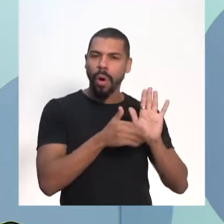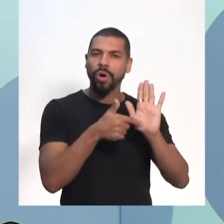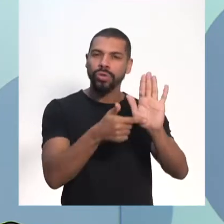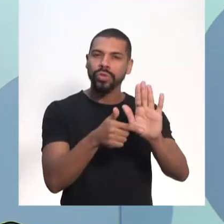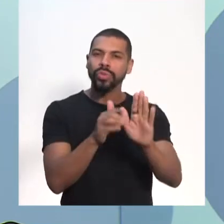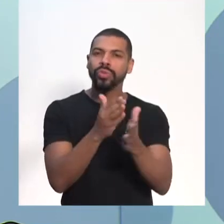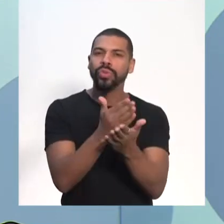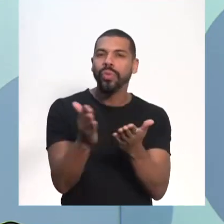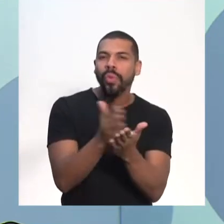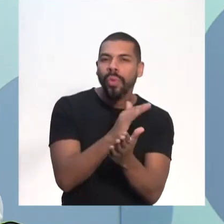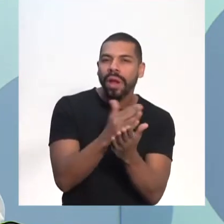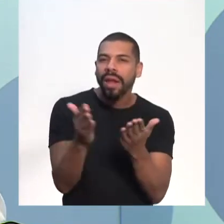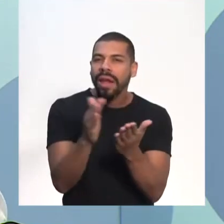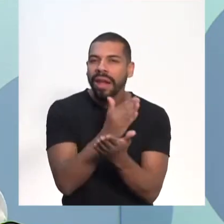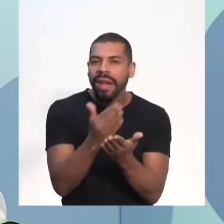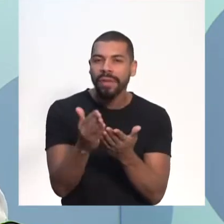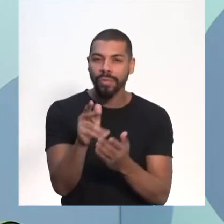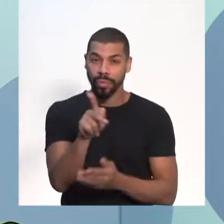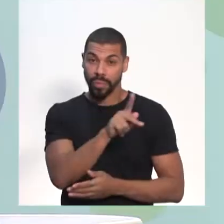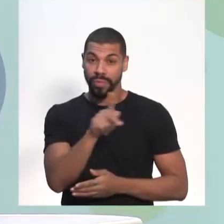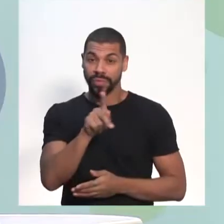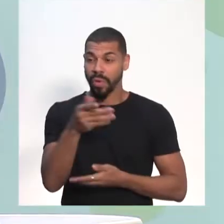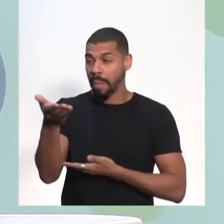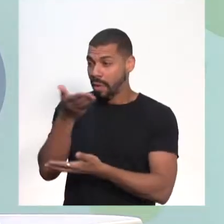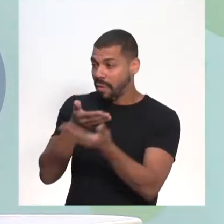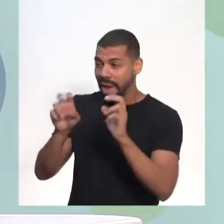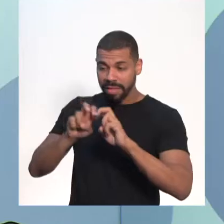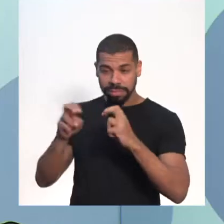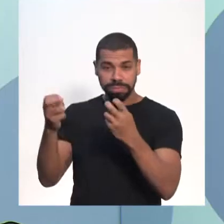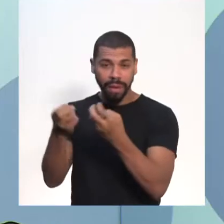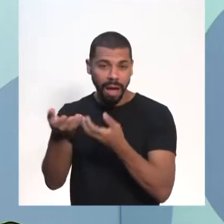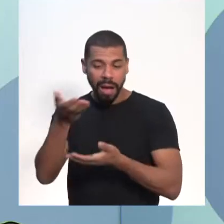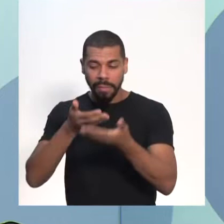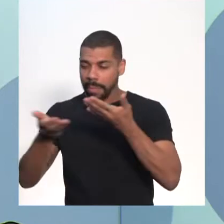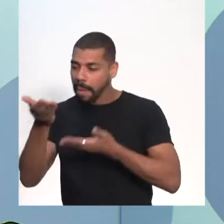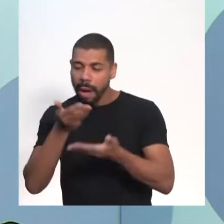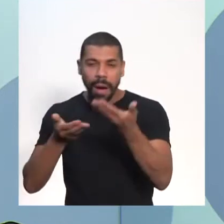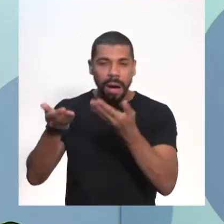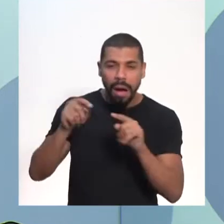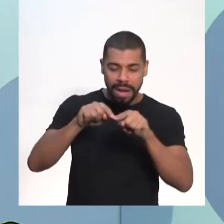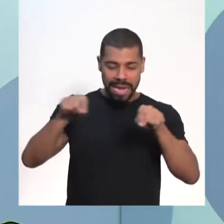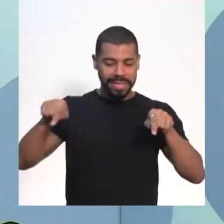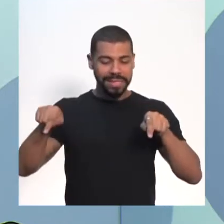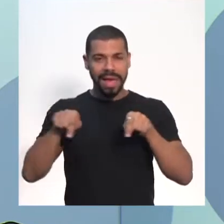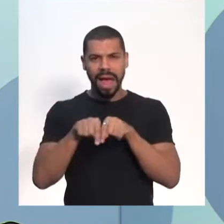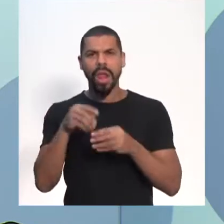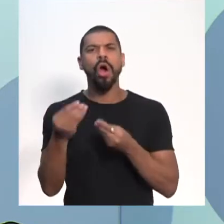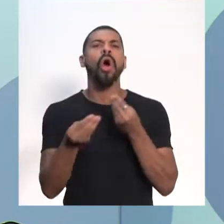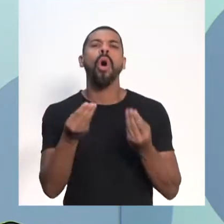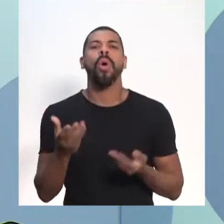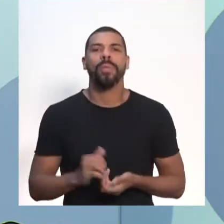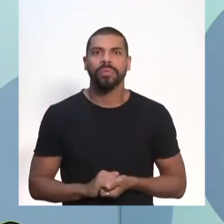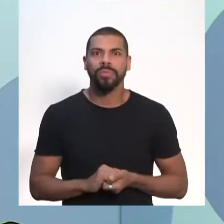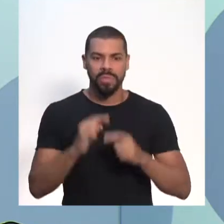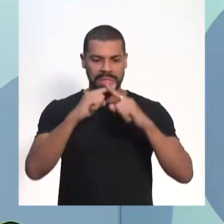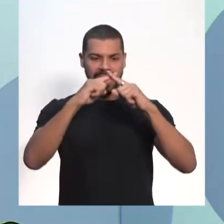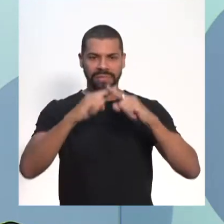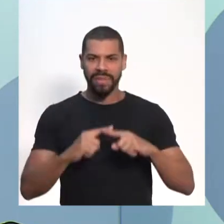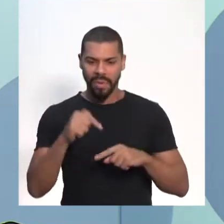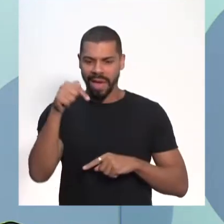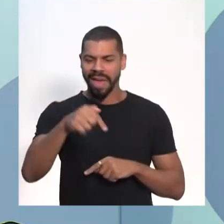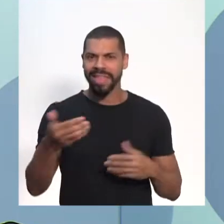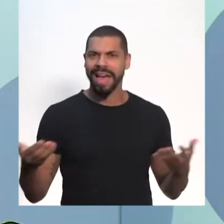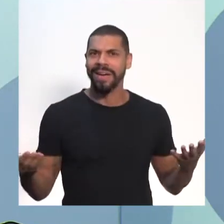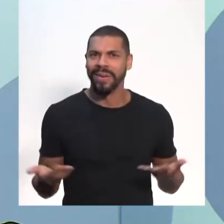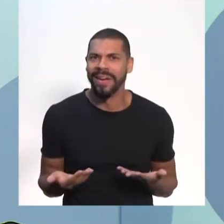ele vem como uma roda de conversa, é uma atividade pensada para fazer em sala de aula, e como é que seria o desafio, então, de levar essa